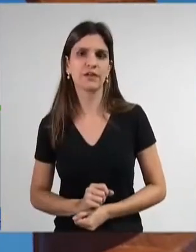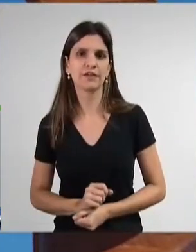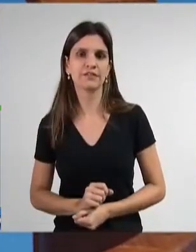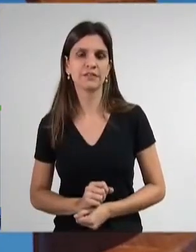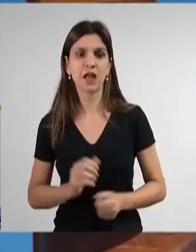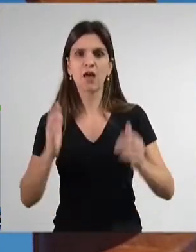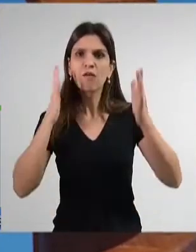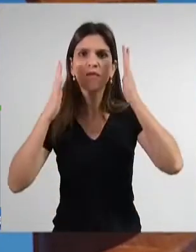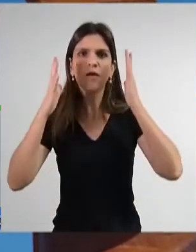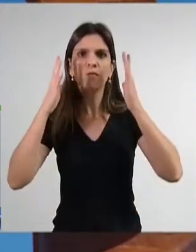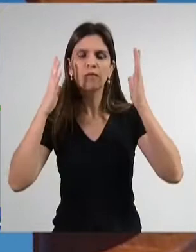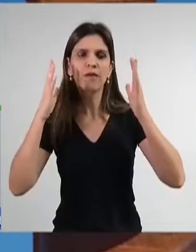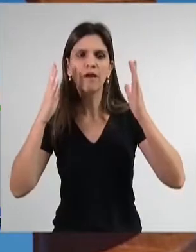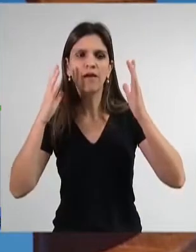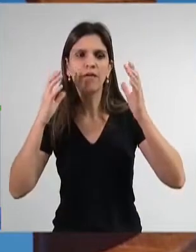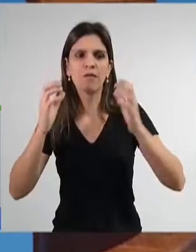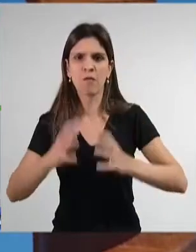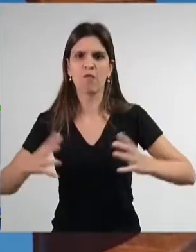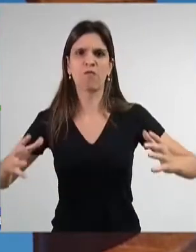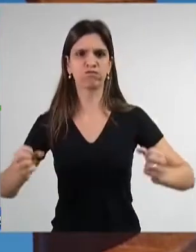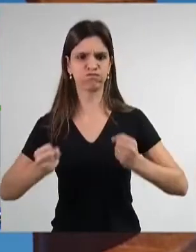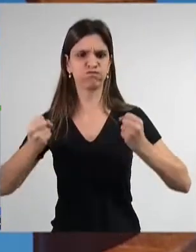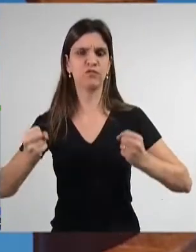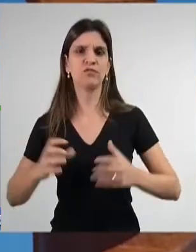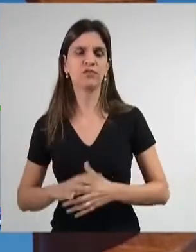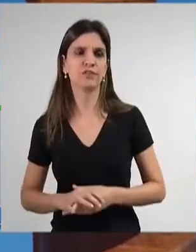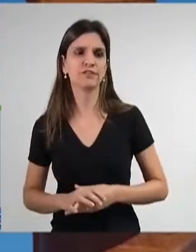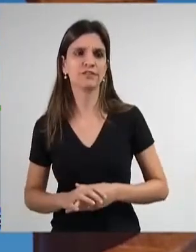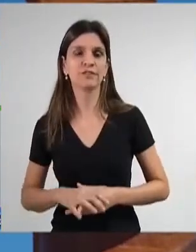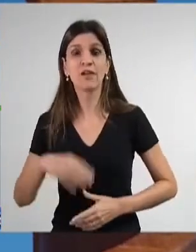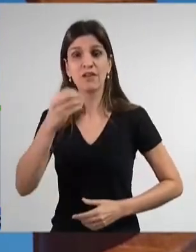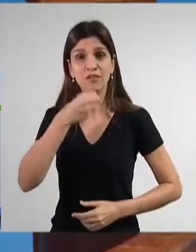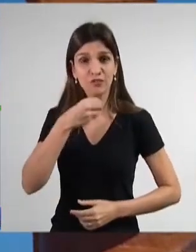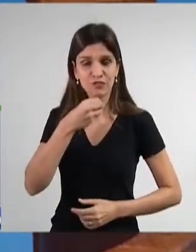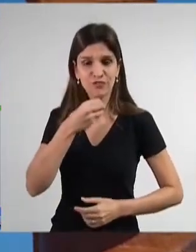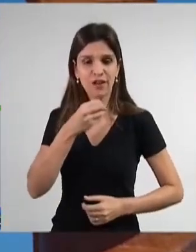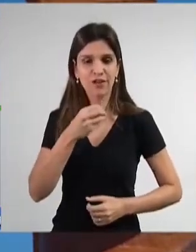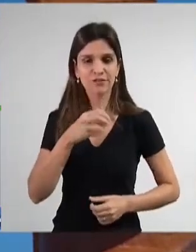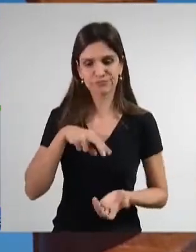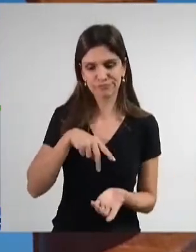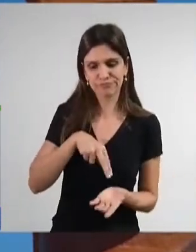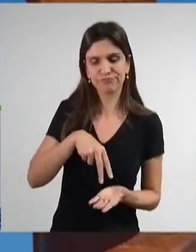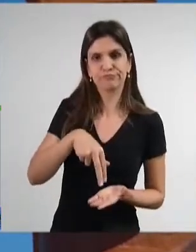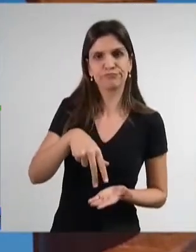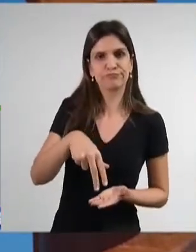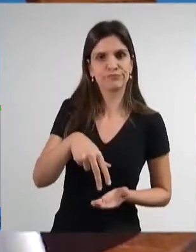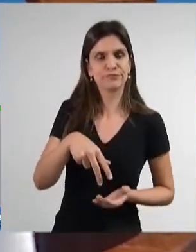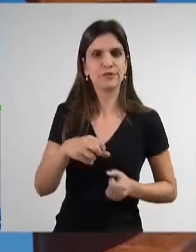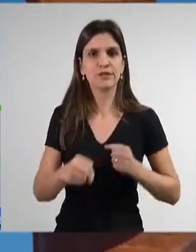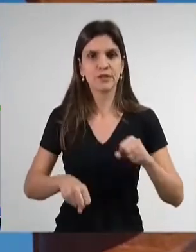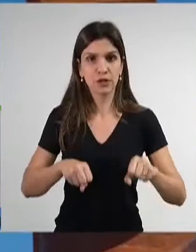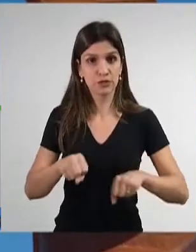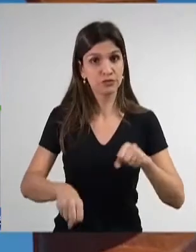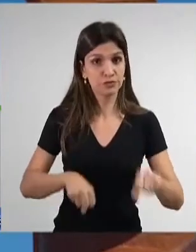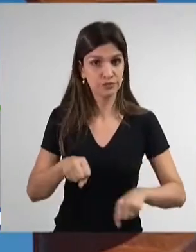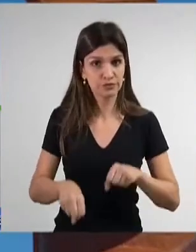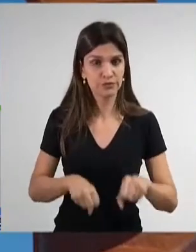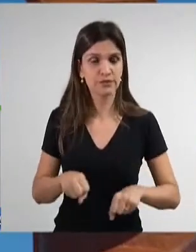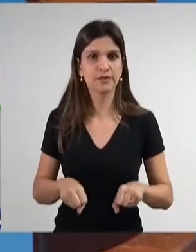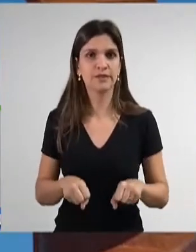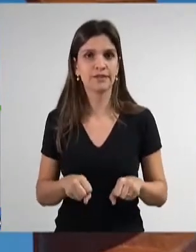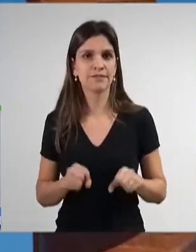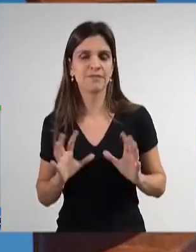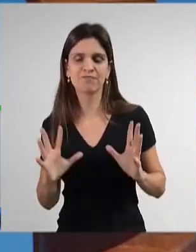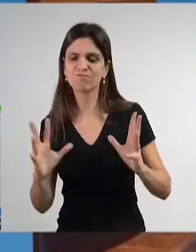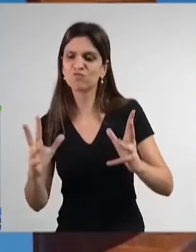maiores. E os mais frágeis, os mais fracos são aqueles a pé ou de bicicleta. Claro que tem que ter, mas todos nós temos que